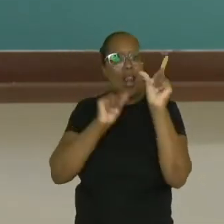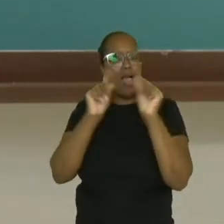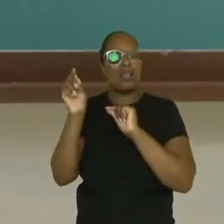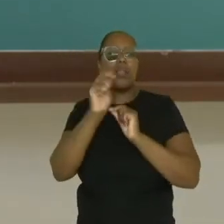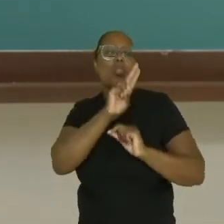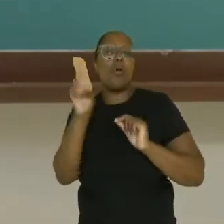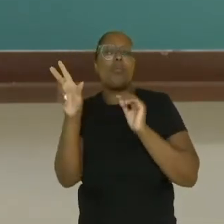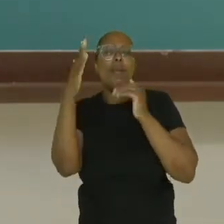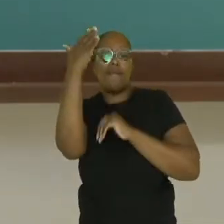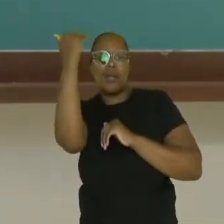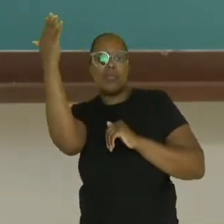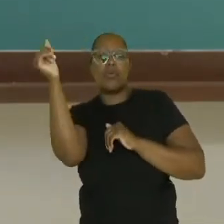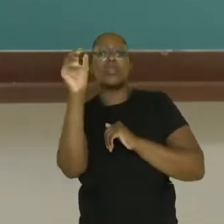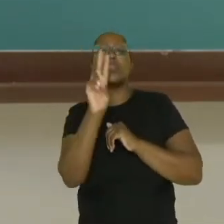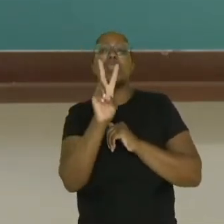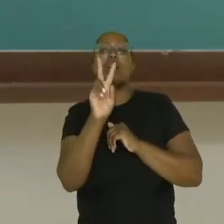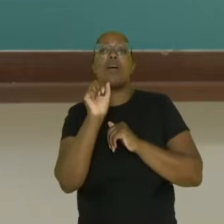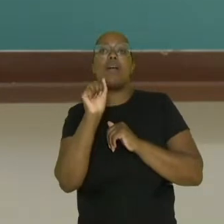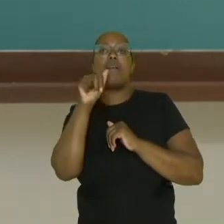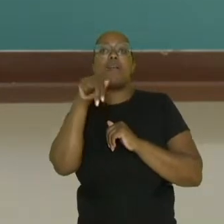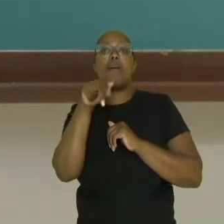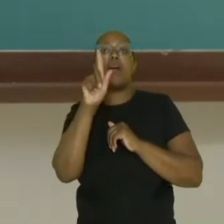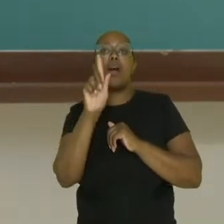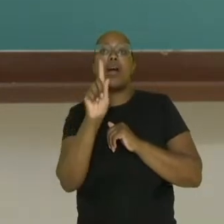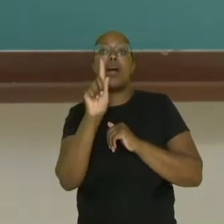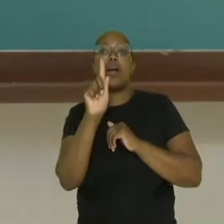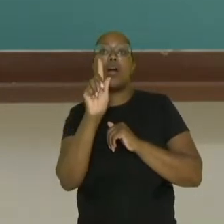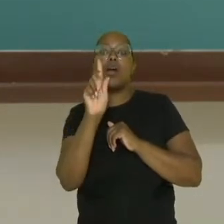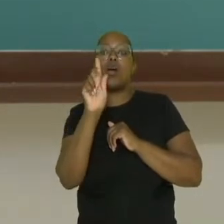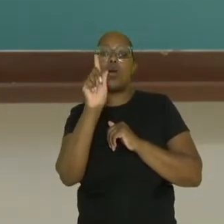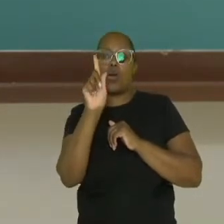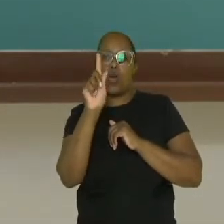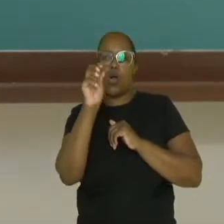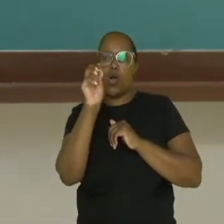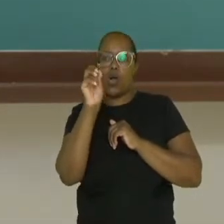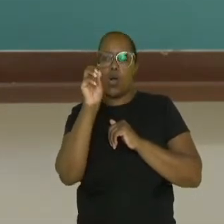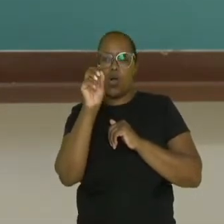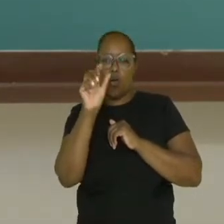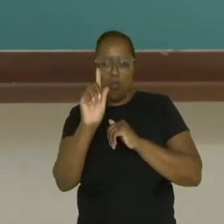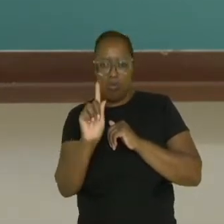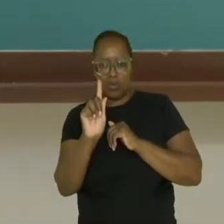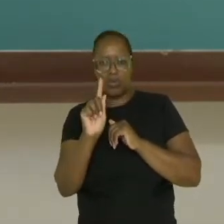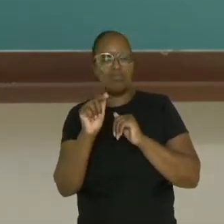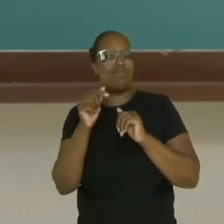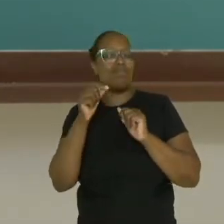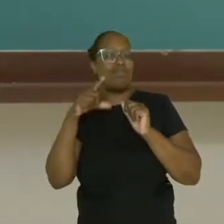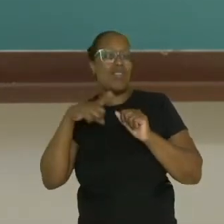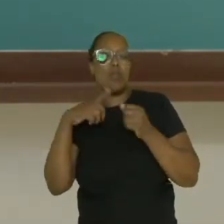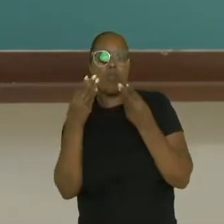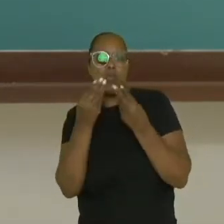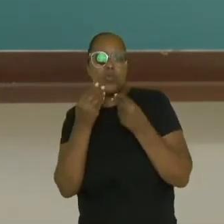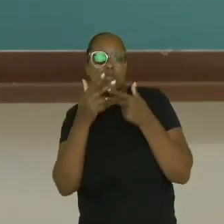lhe vem à cabeça? Existem muitas possibilidades de pensar